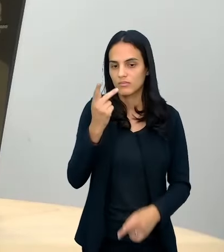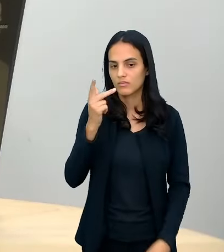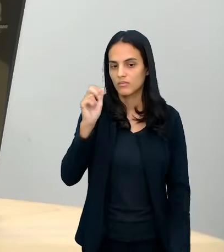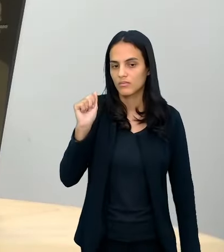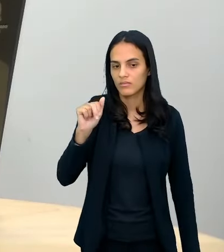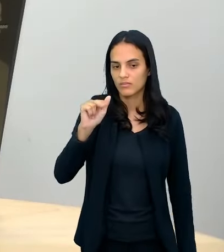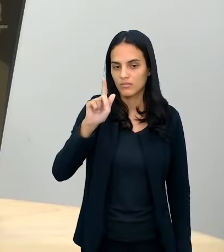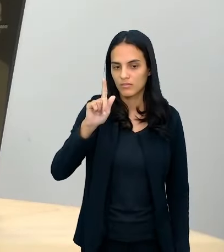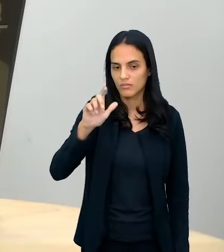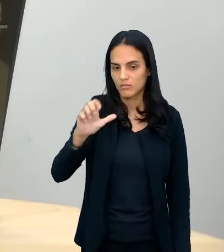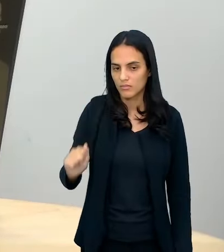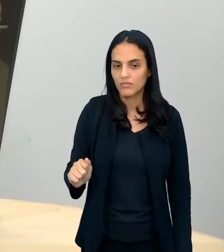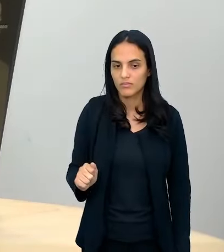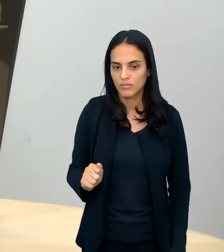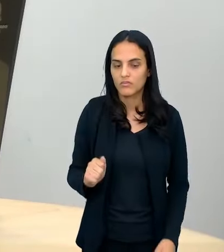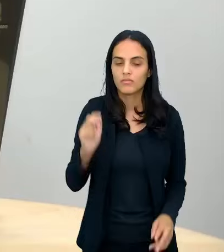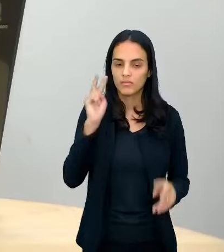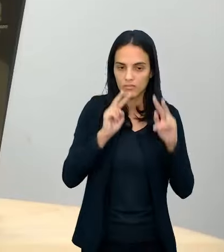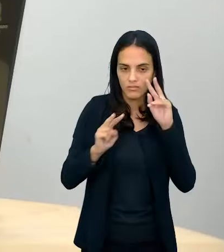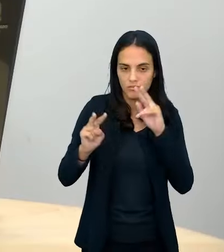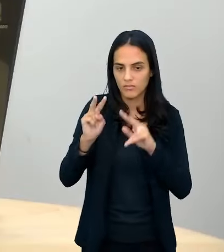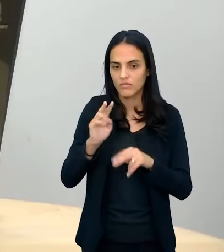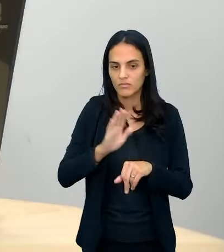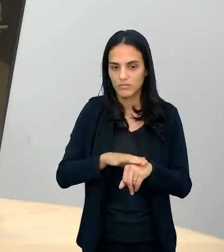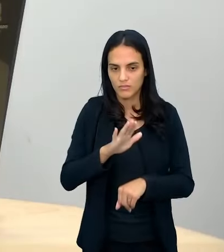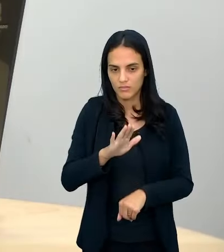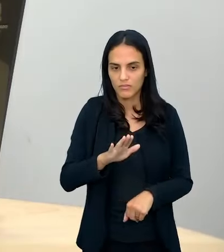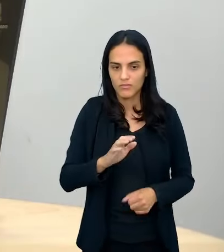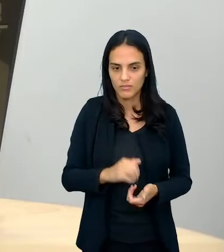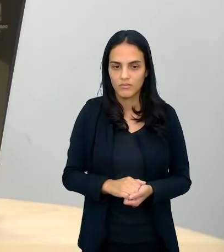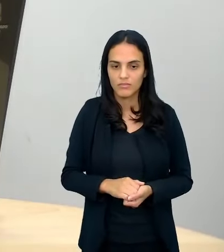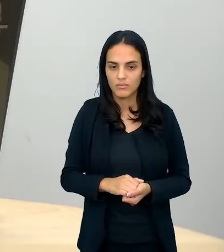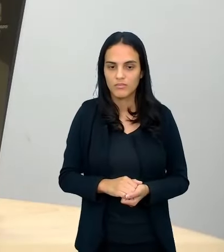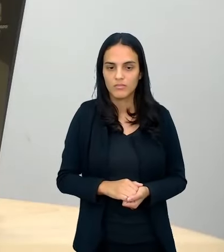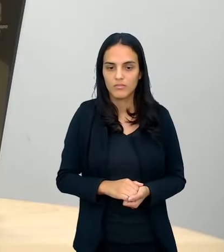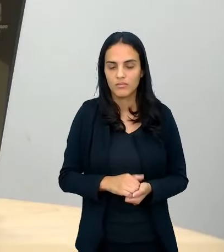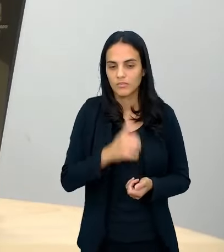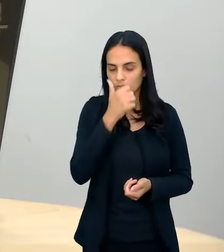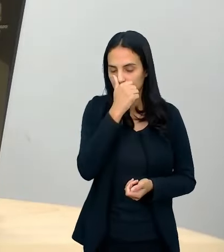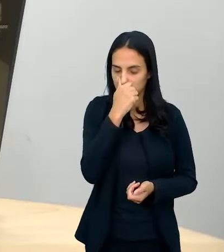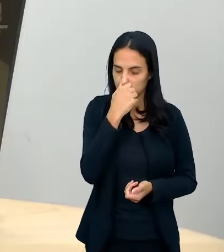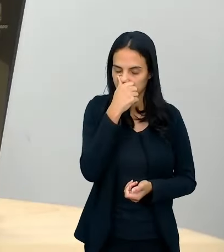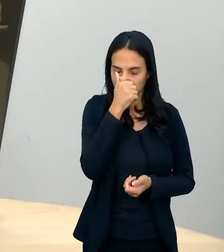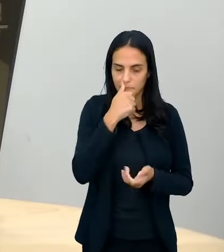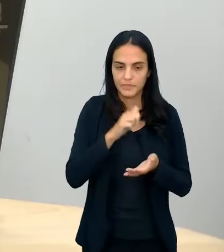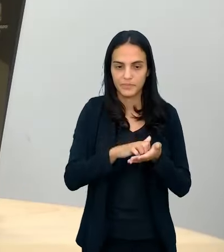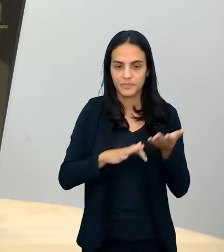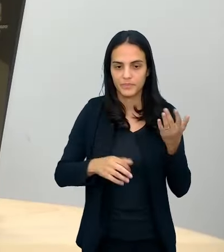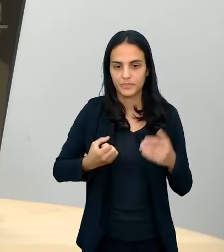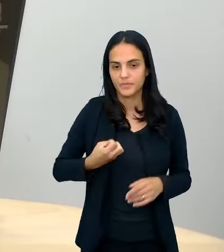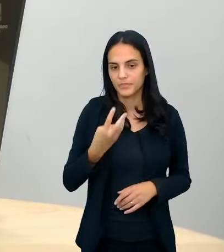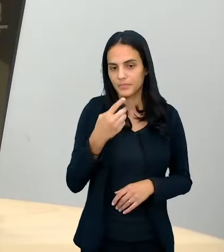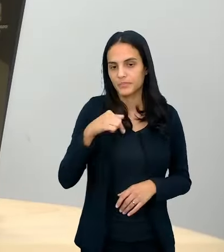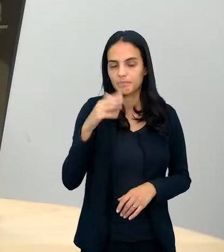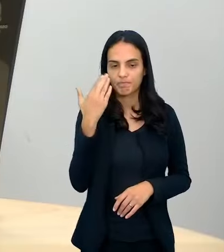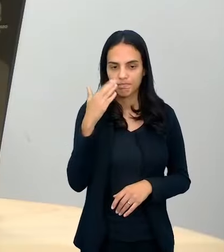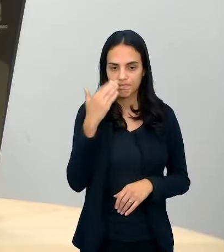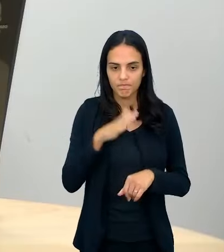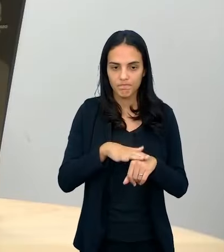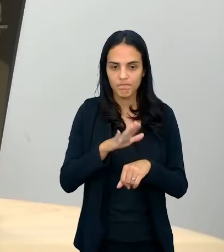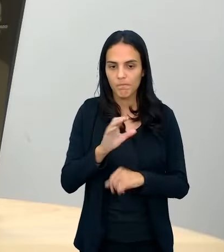trazer um olhar mais cirúrgico, né, na brincadeira, da atividade 3, para a gente entender um pouco mais